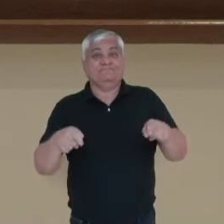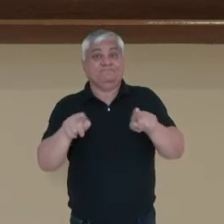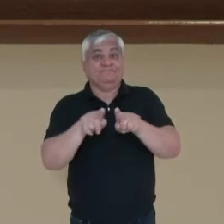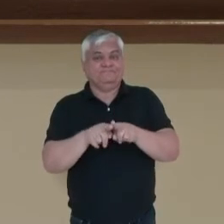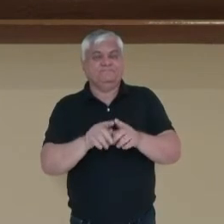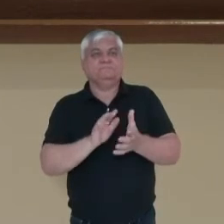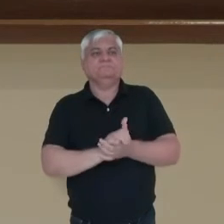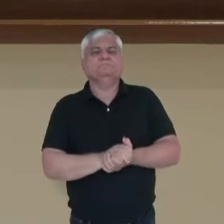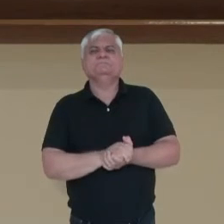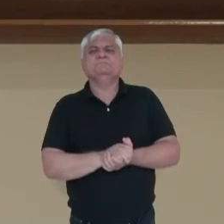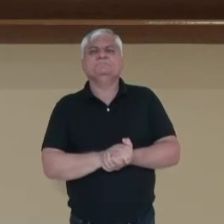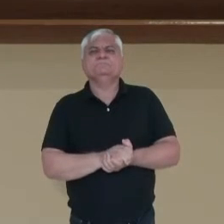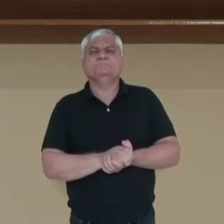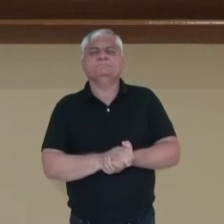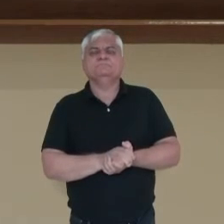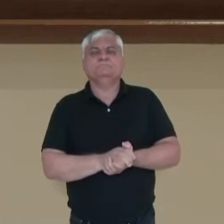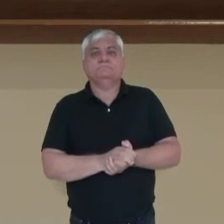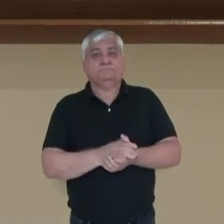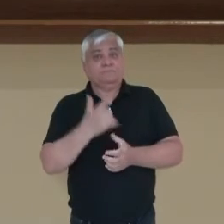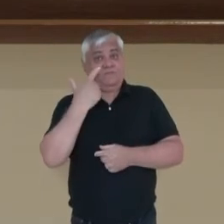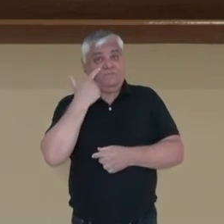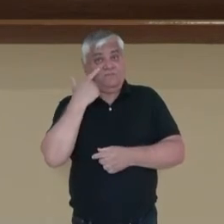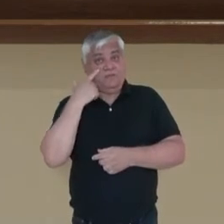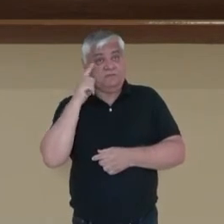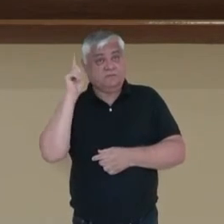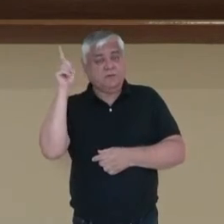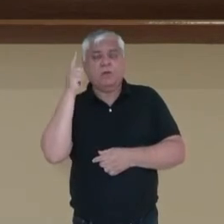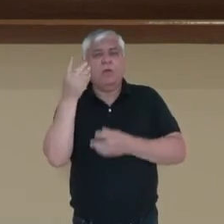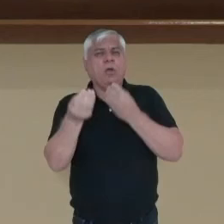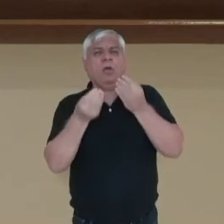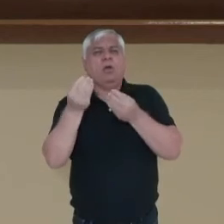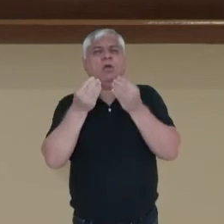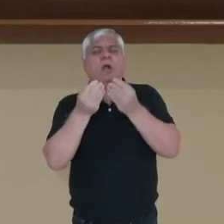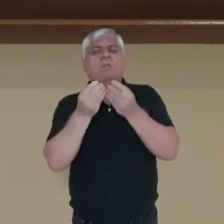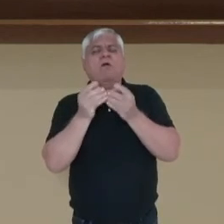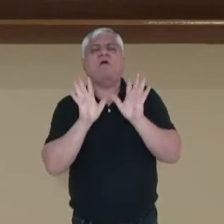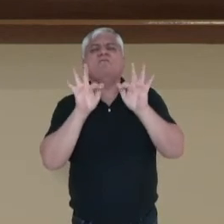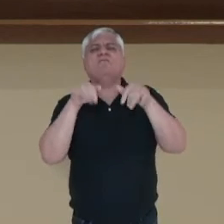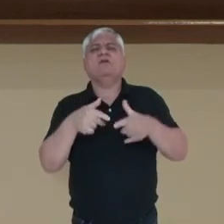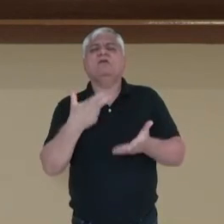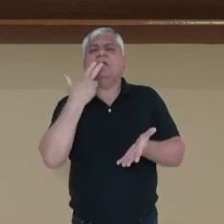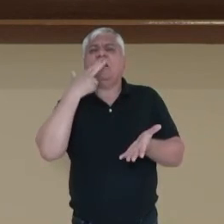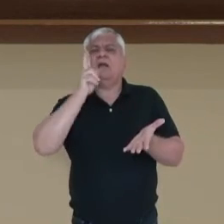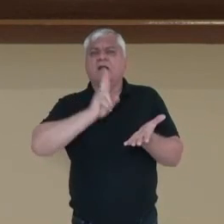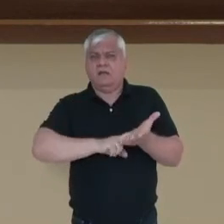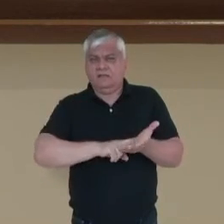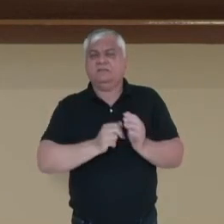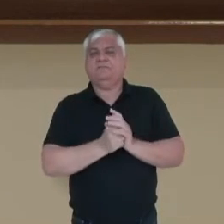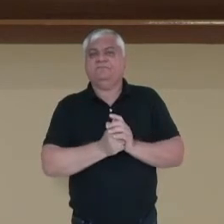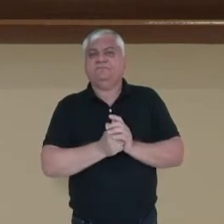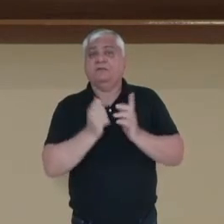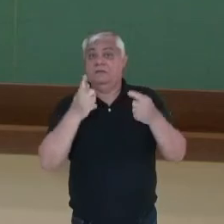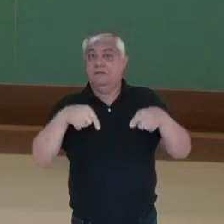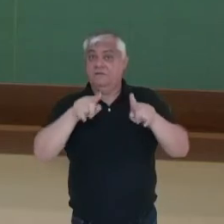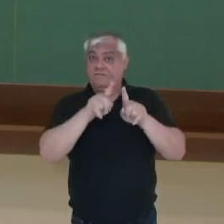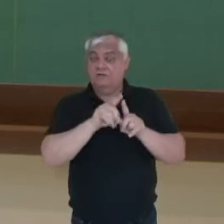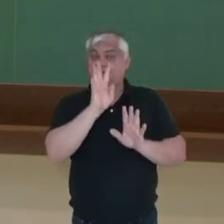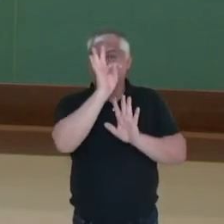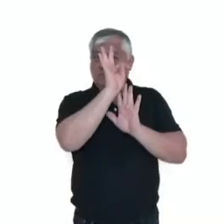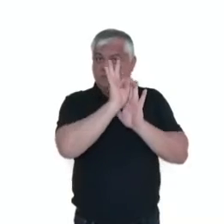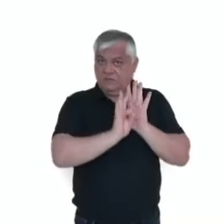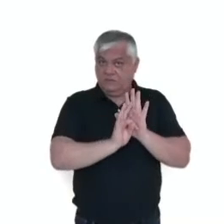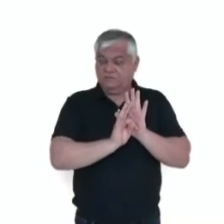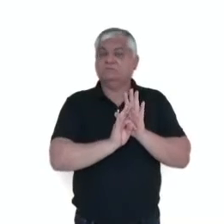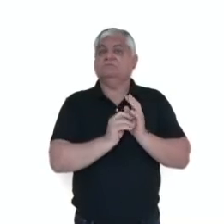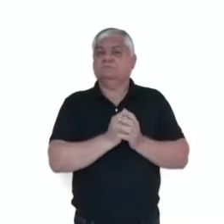Voltei. Para dar conta de achar a conclusão da carta, a gente vai retomar o texto, ó, aqui na parte